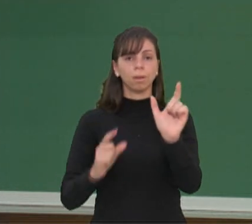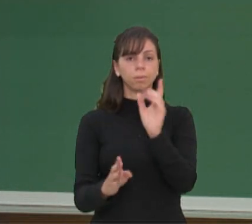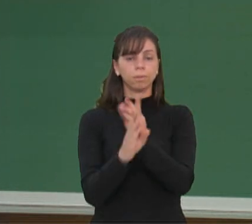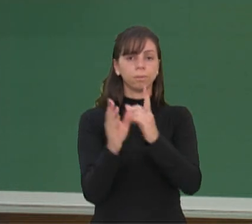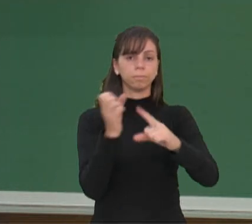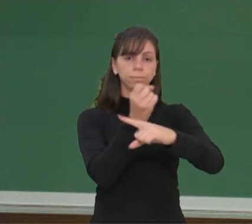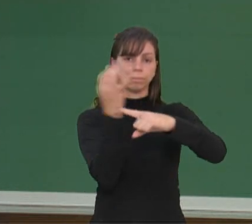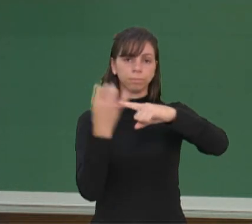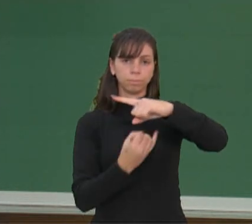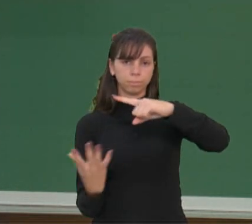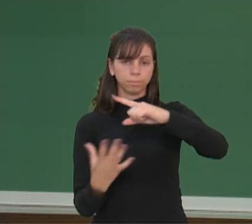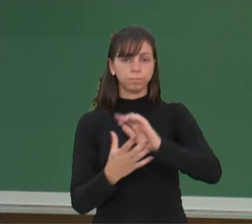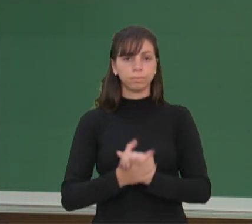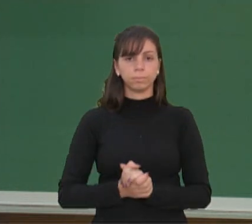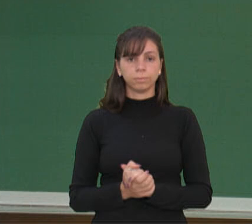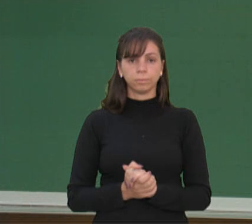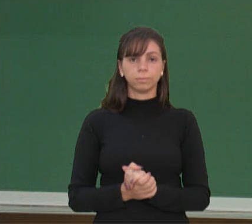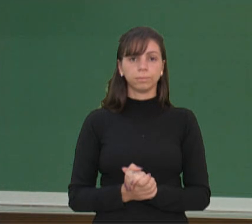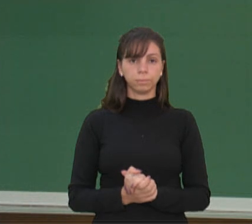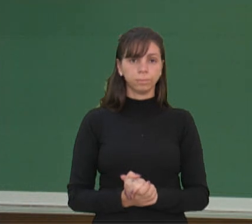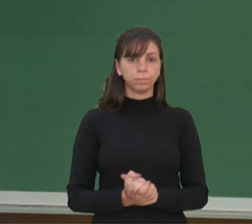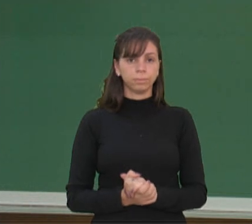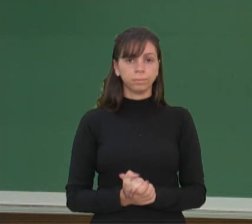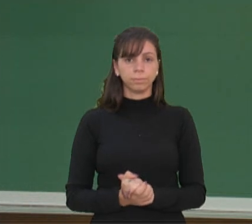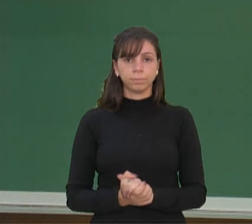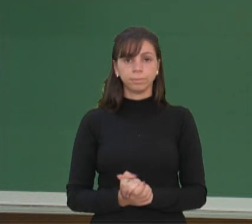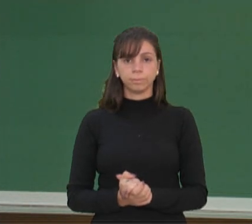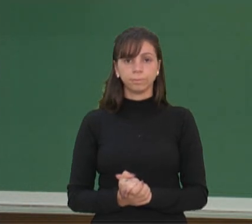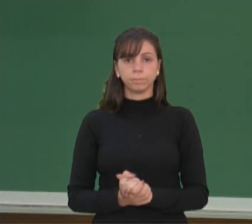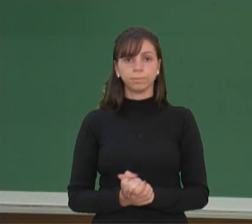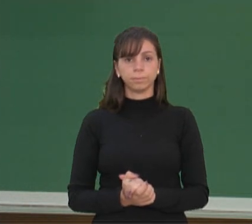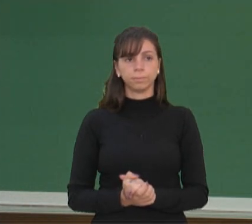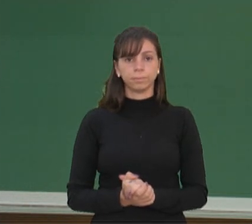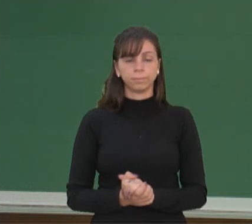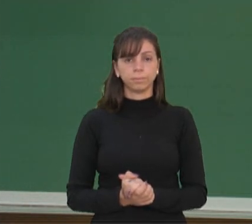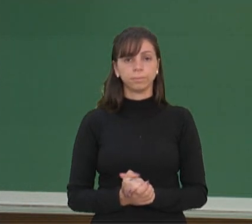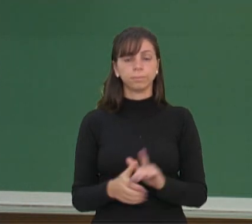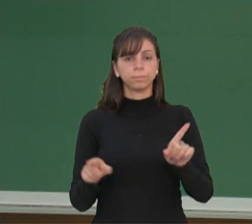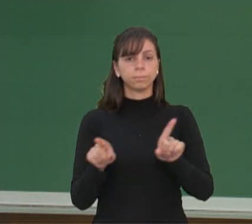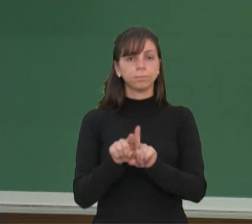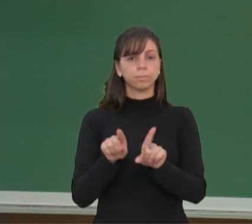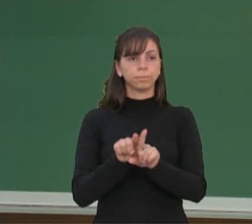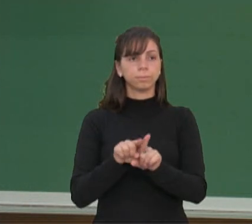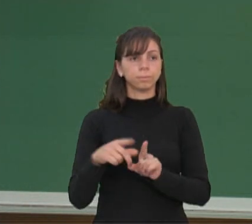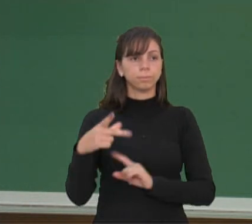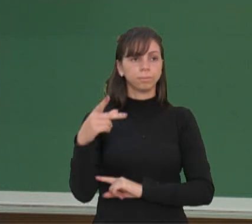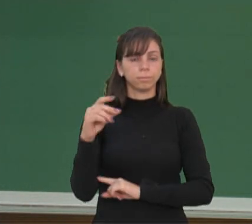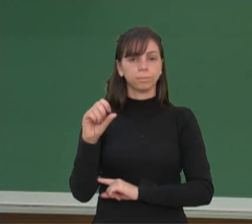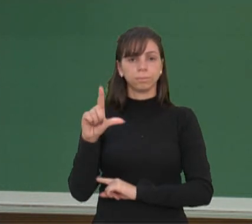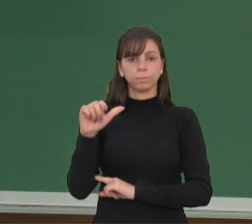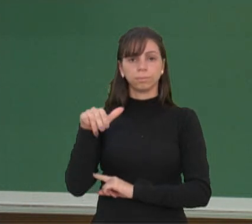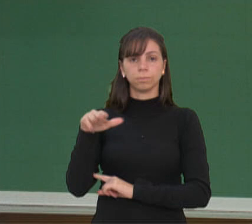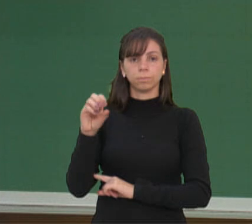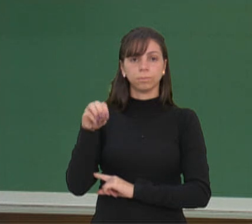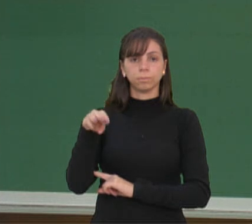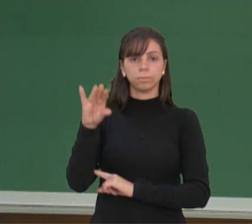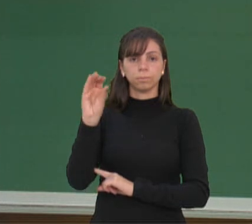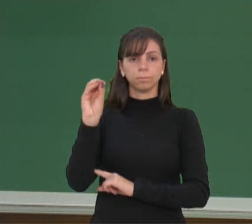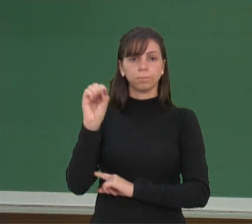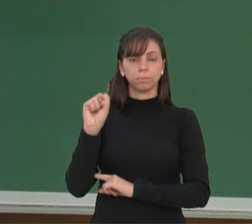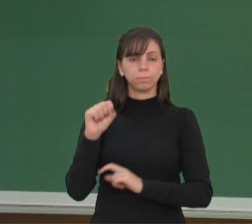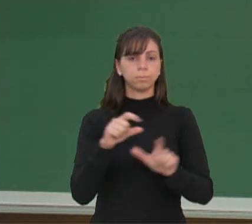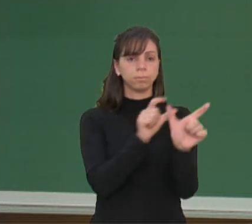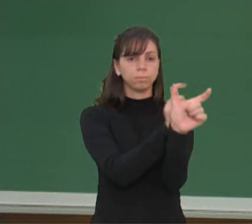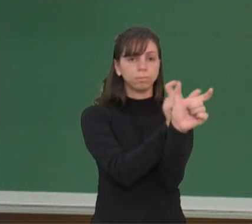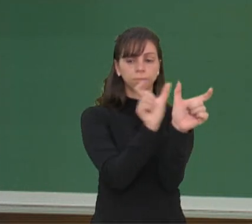tá bom? Aí, nós vimos também polinômios, certo? Polinômios são